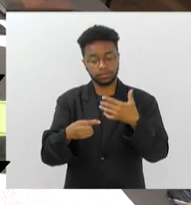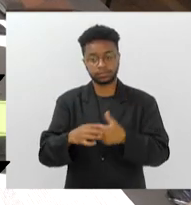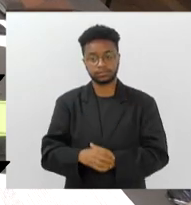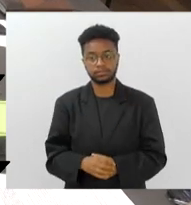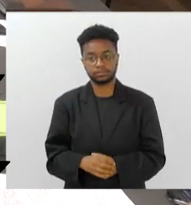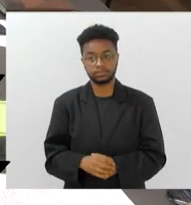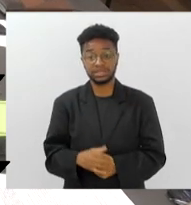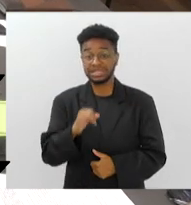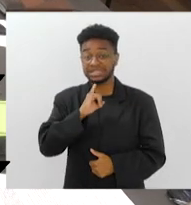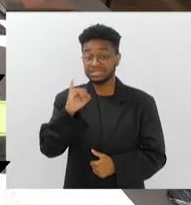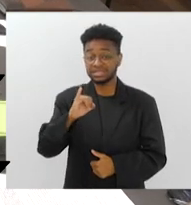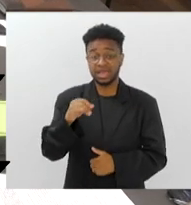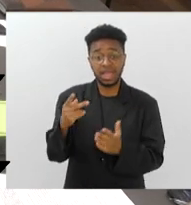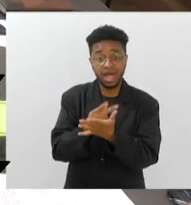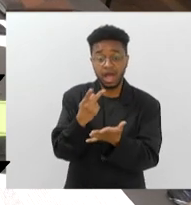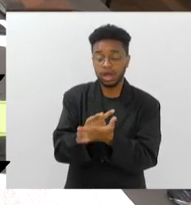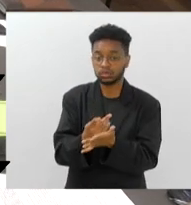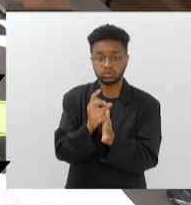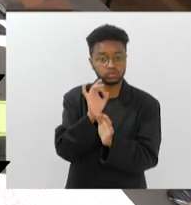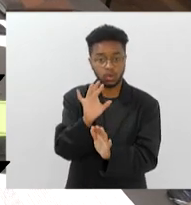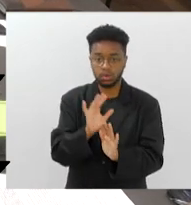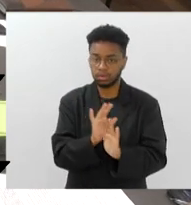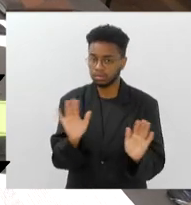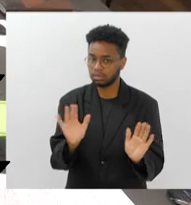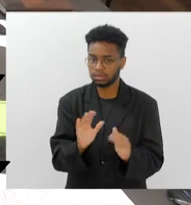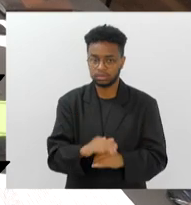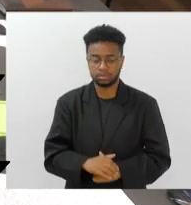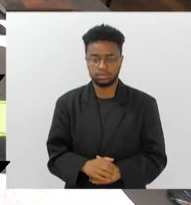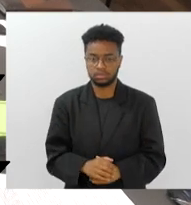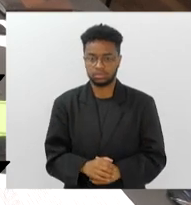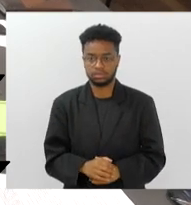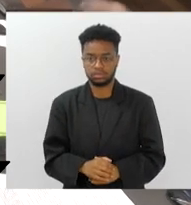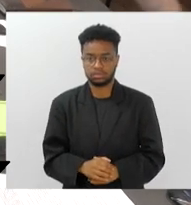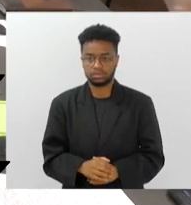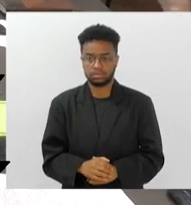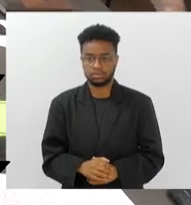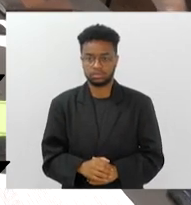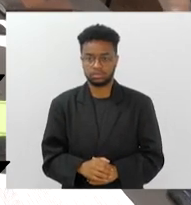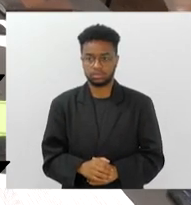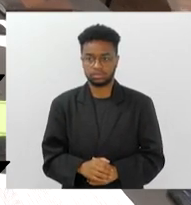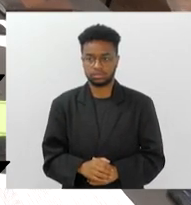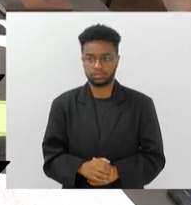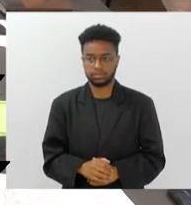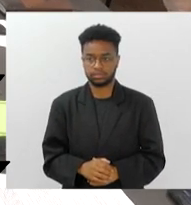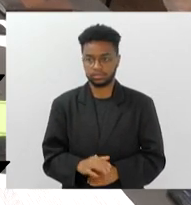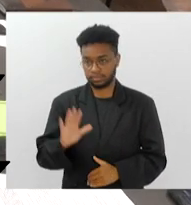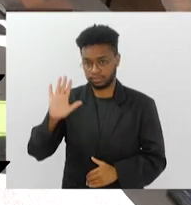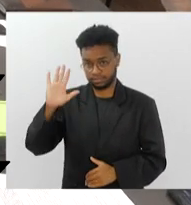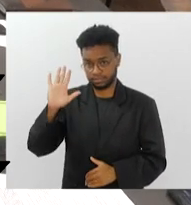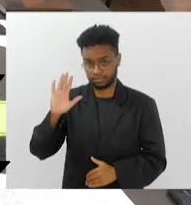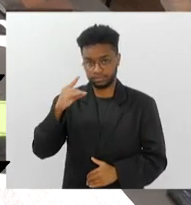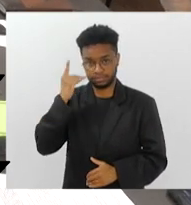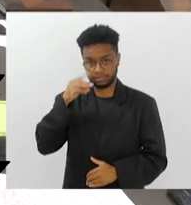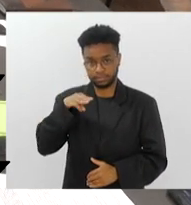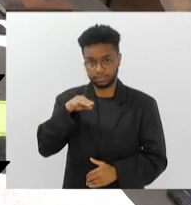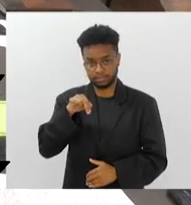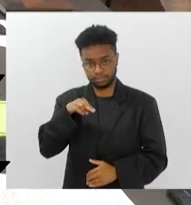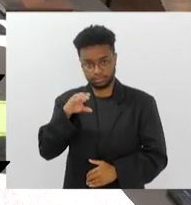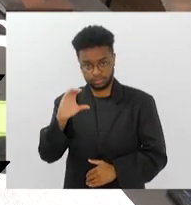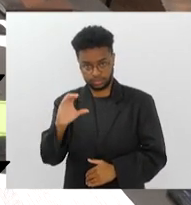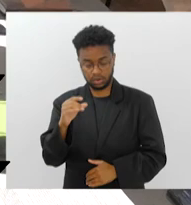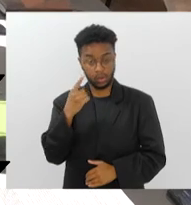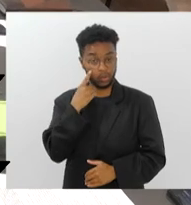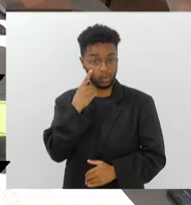é quando é irregular Deputado só para dizer Deputado pachec veja pres Presidente me escreva